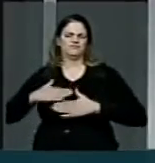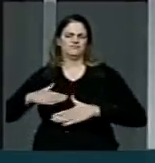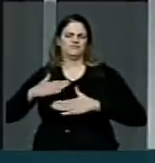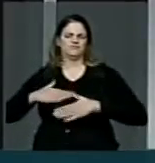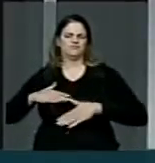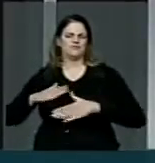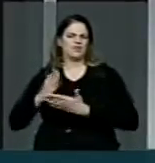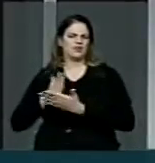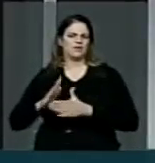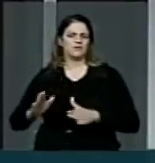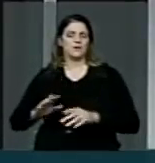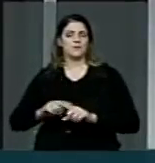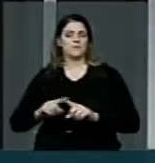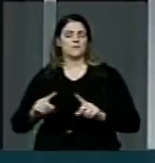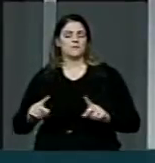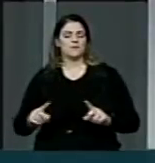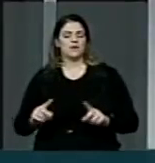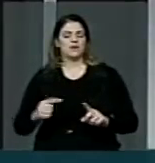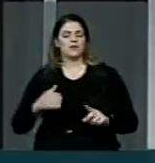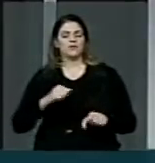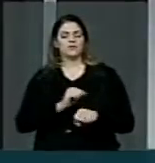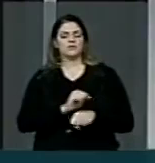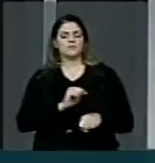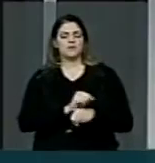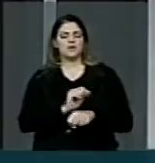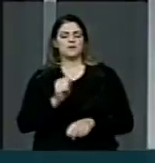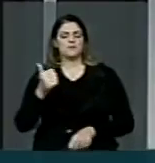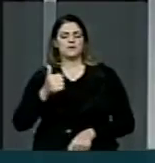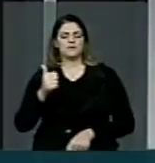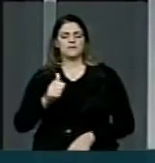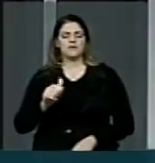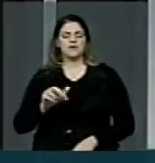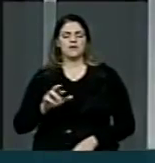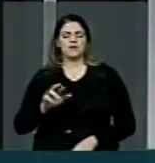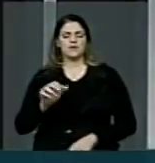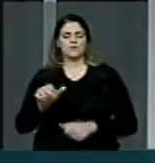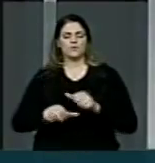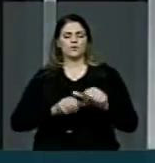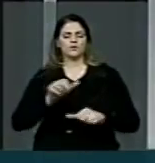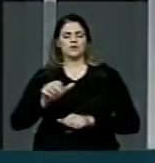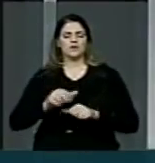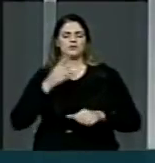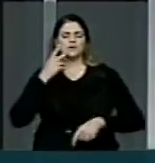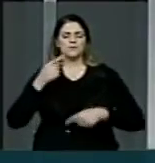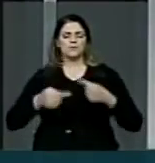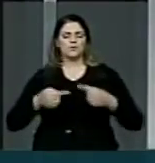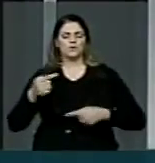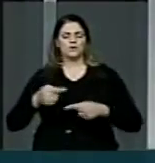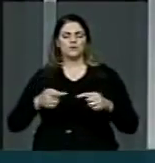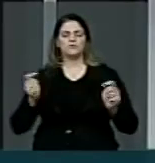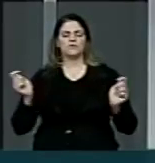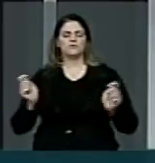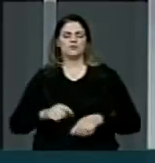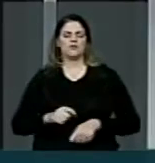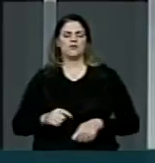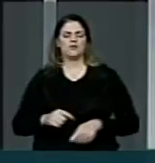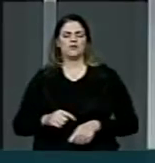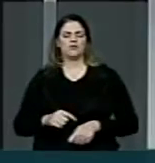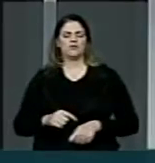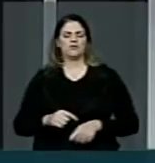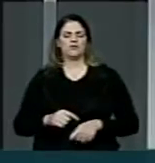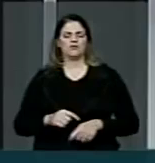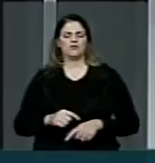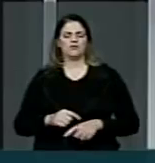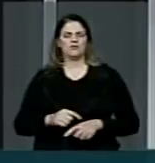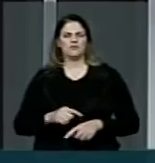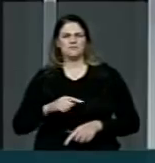eu esperava que houvesse reforma política para que eu pudesse ser candidato. Nessa situação de hoje, dificilmente eu